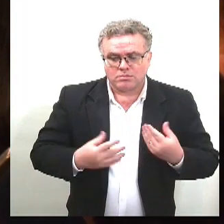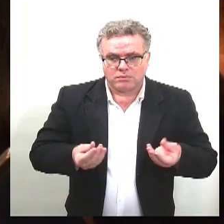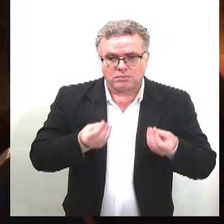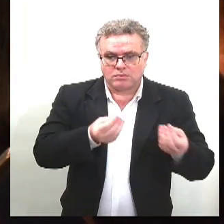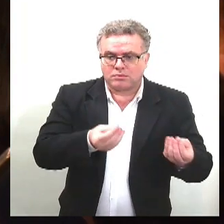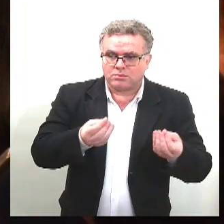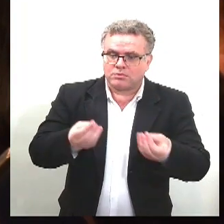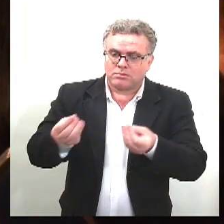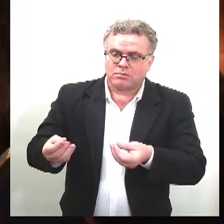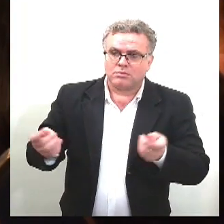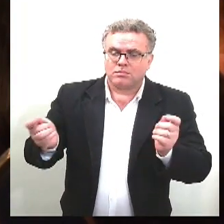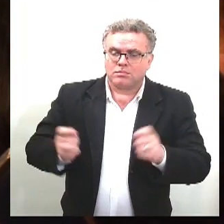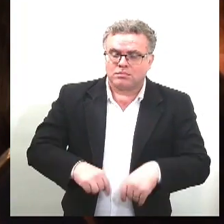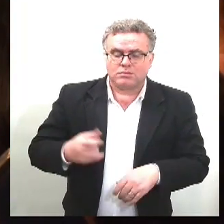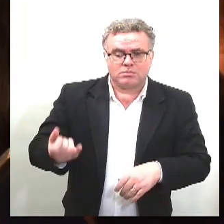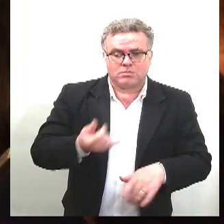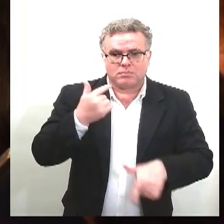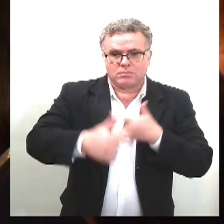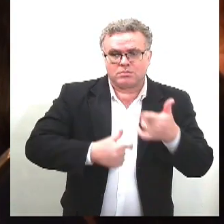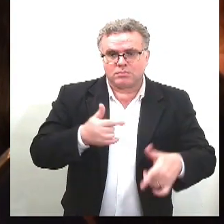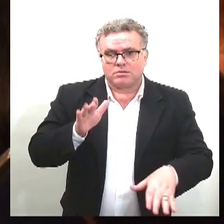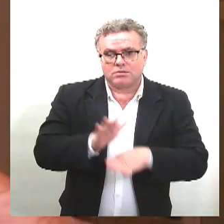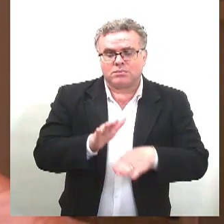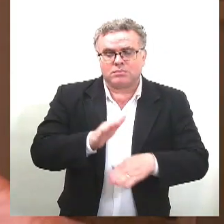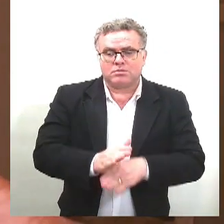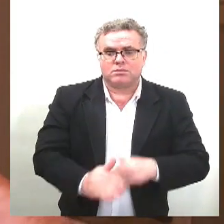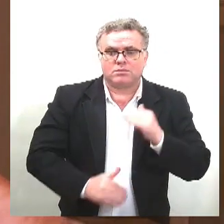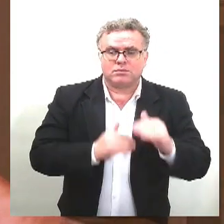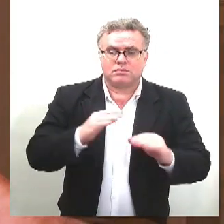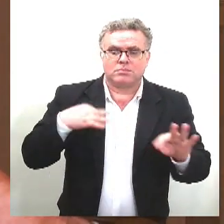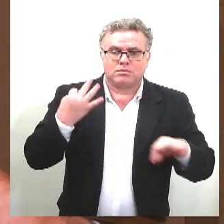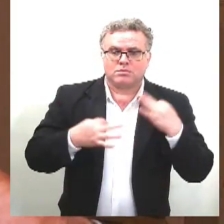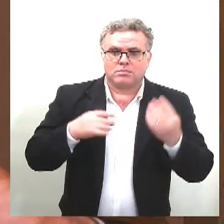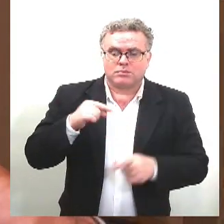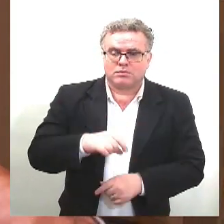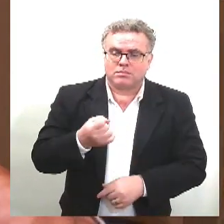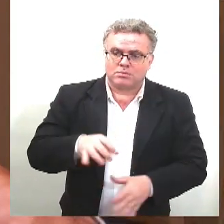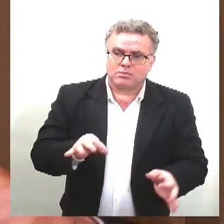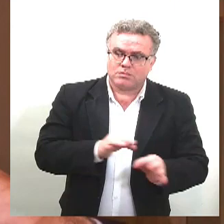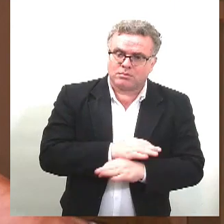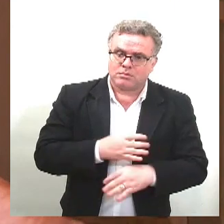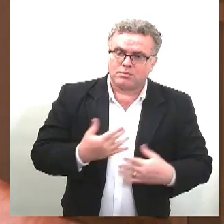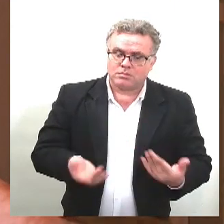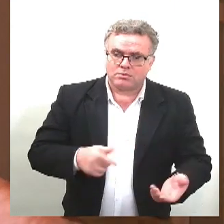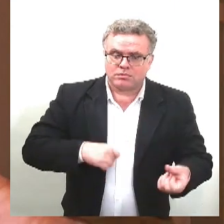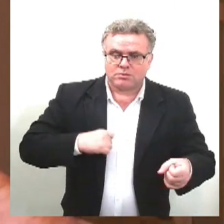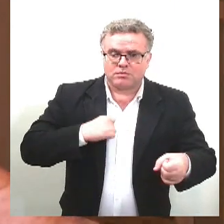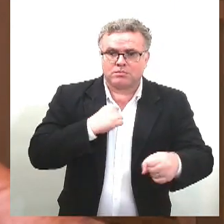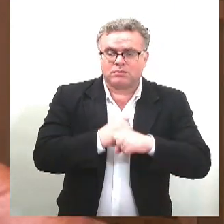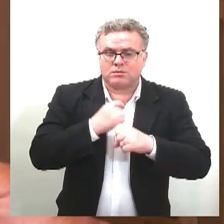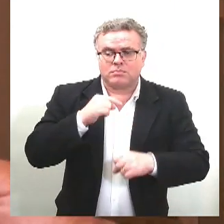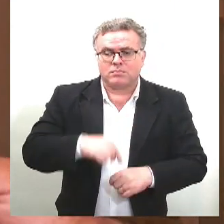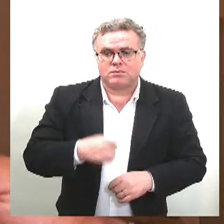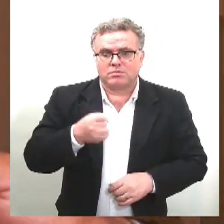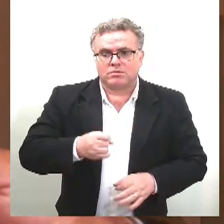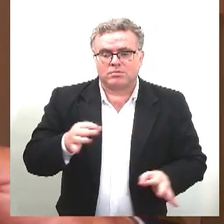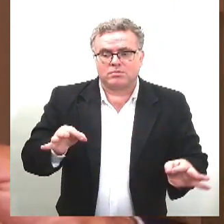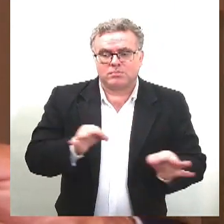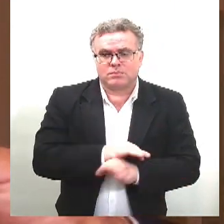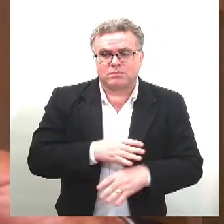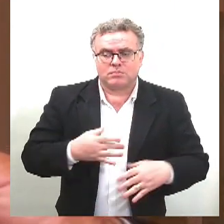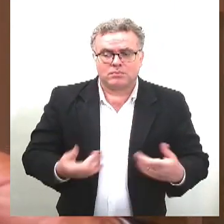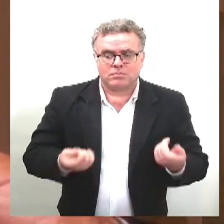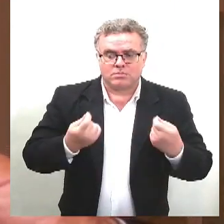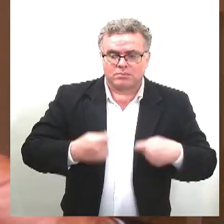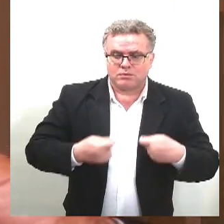fundamentais para o engrandecimento do turismo no estado. Sou um defensor do turismo de Sergipe, então precisava reconhecer aqueles que